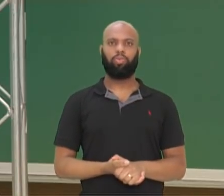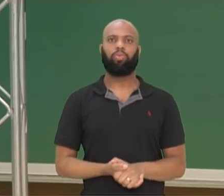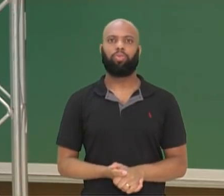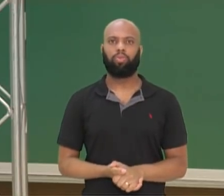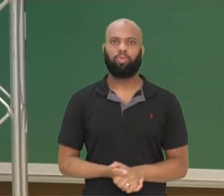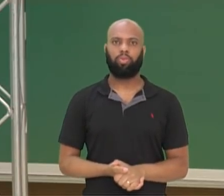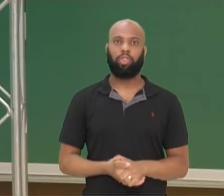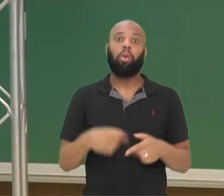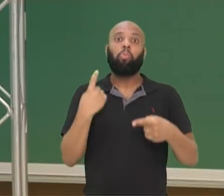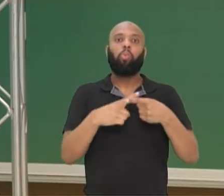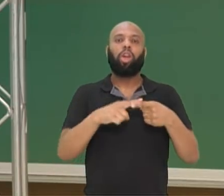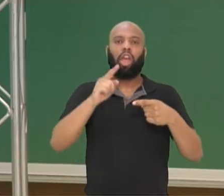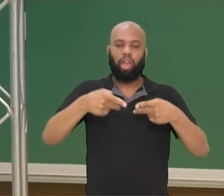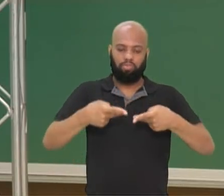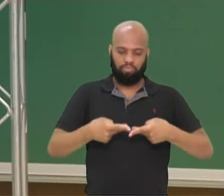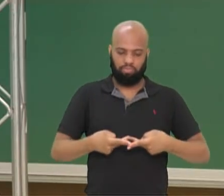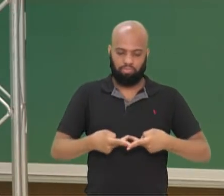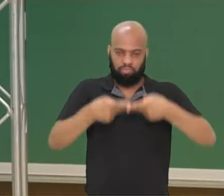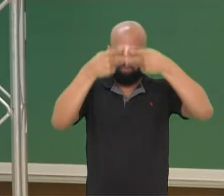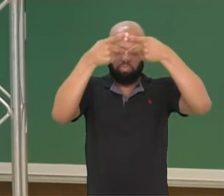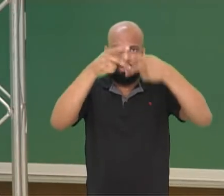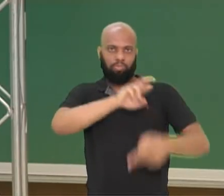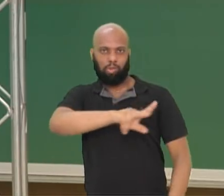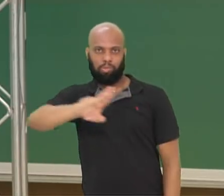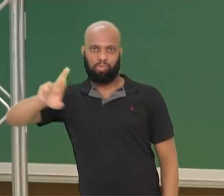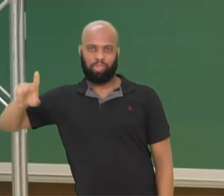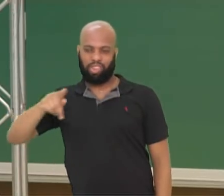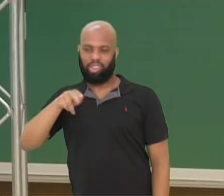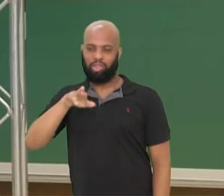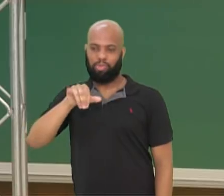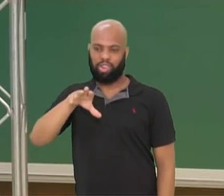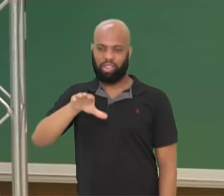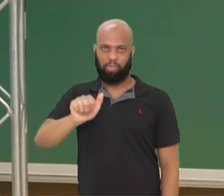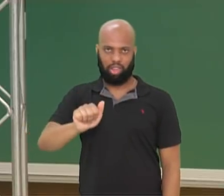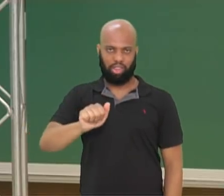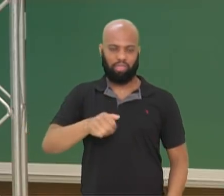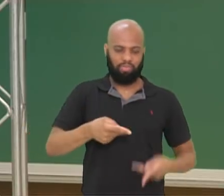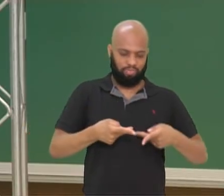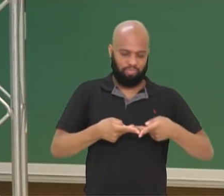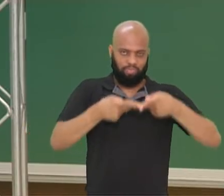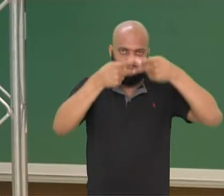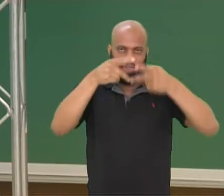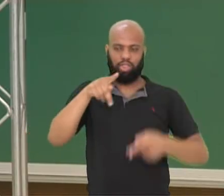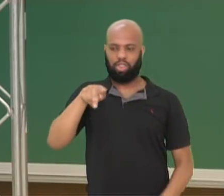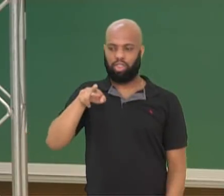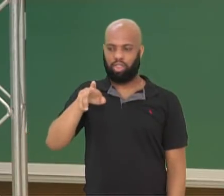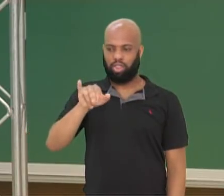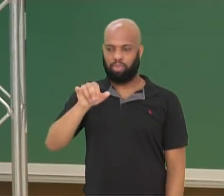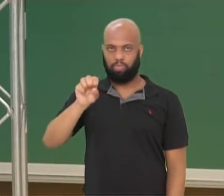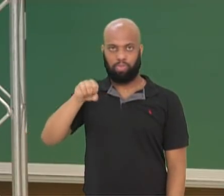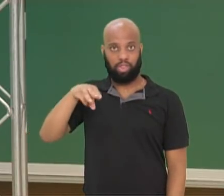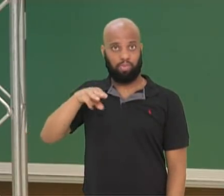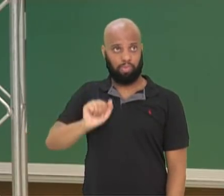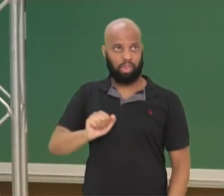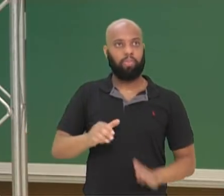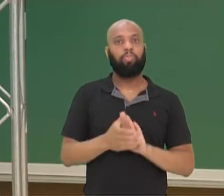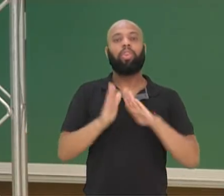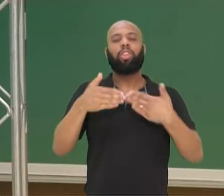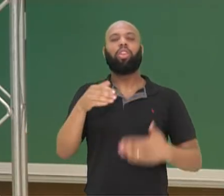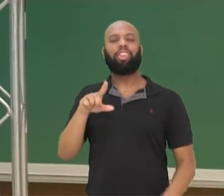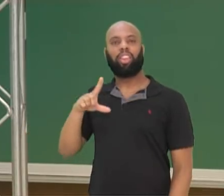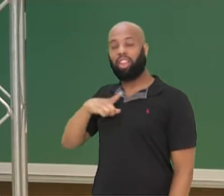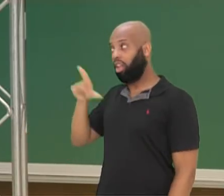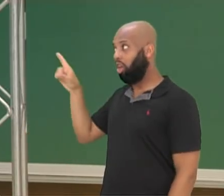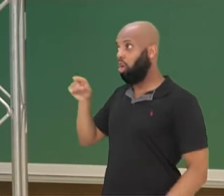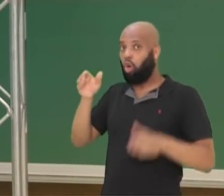um quadrado de aresta A. Então, ó, a base seria isso aqui, um quadrado de aresta A, ok? Então a área